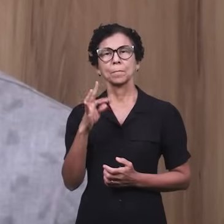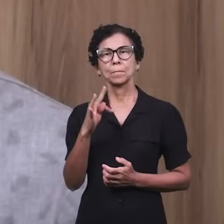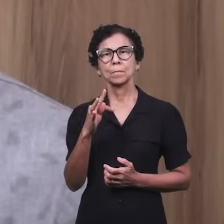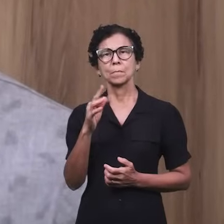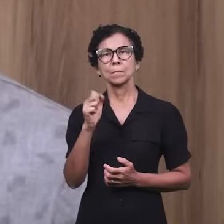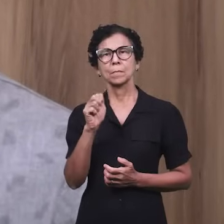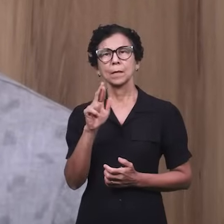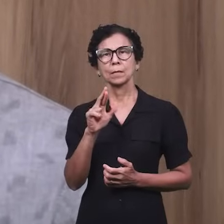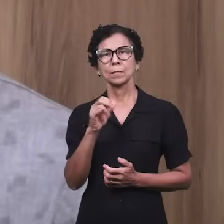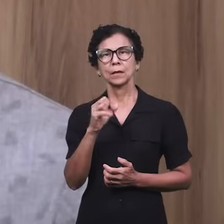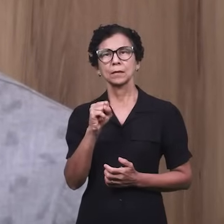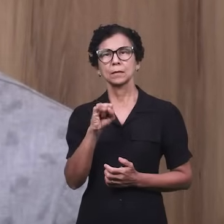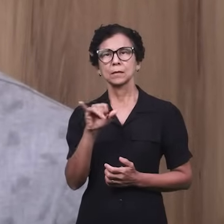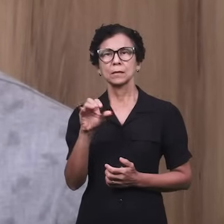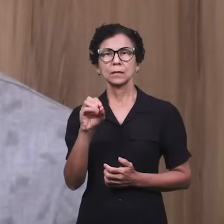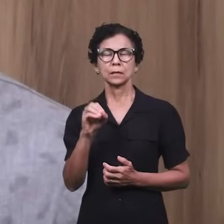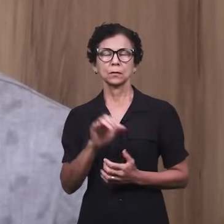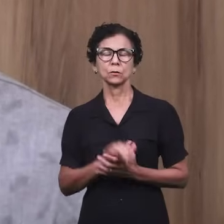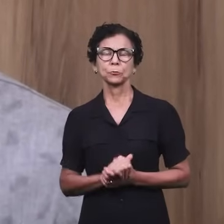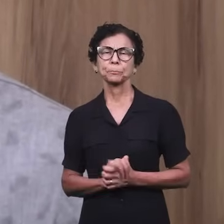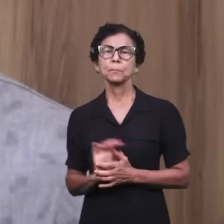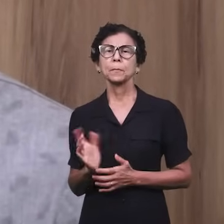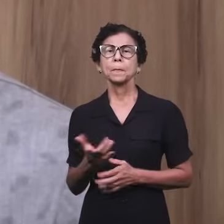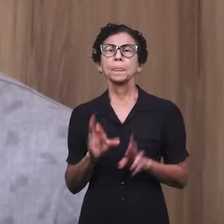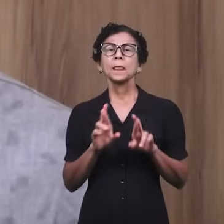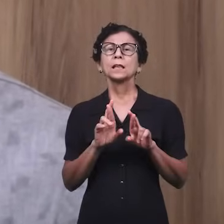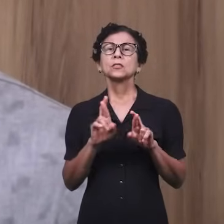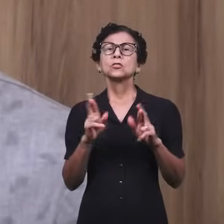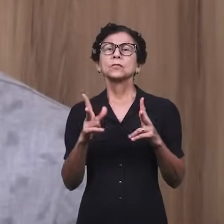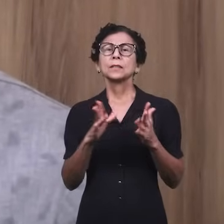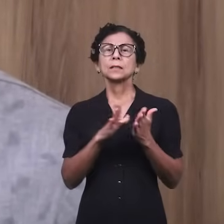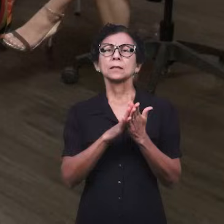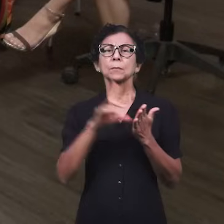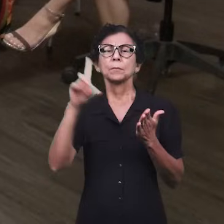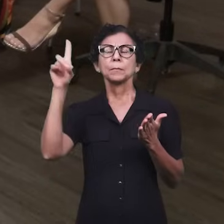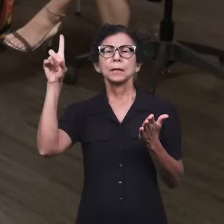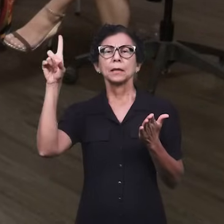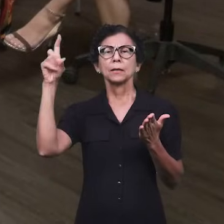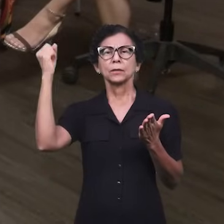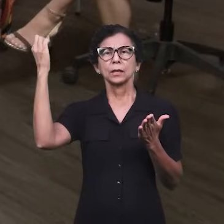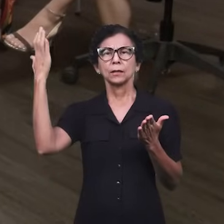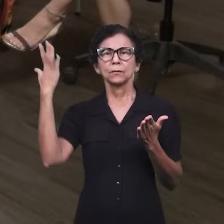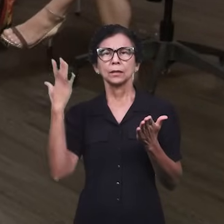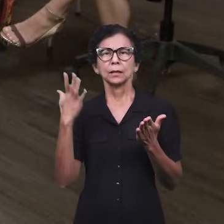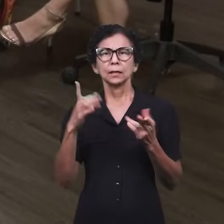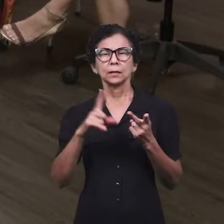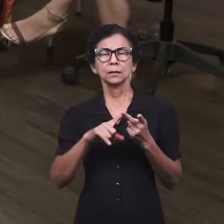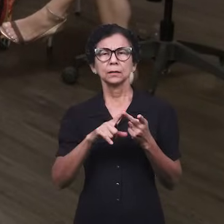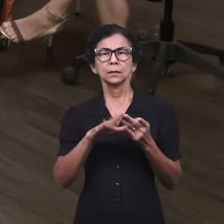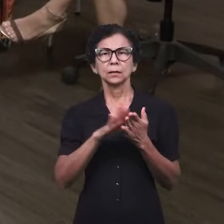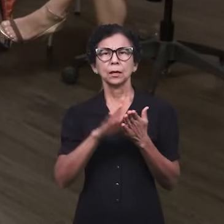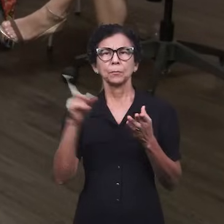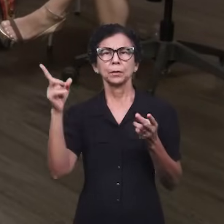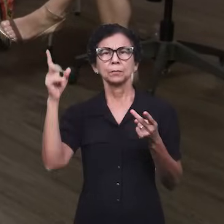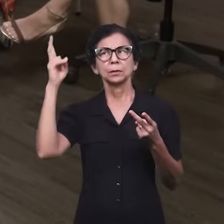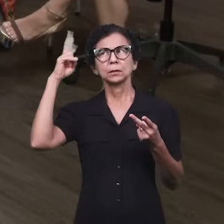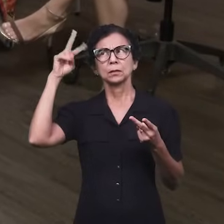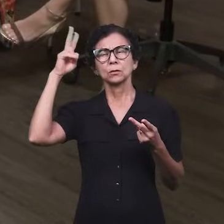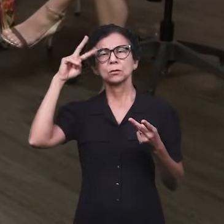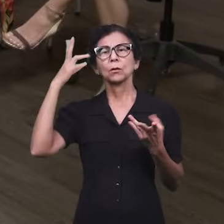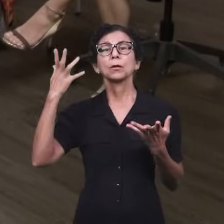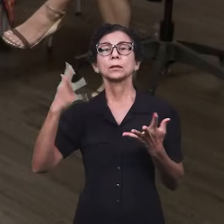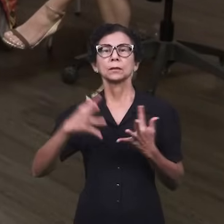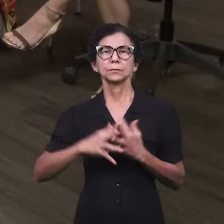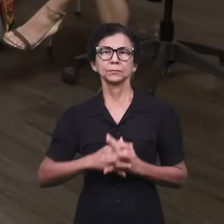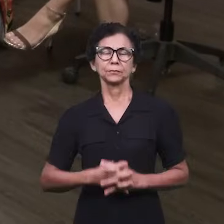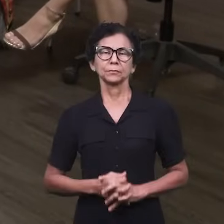diferença entre ler a palavra viva e ler a palavra da vida amém essa pergunta é maravilhosa